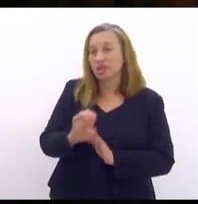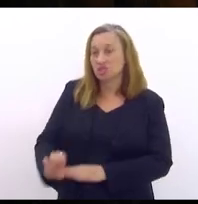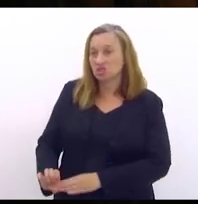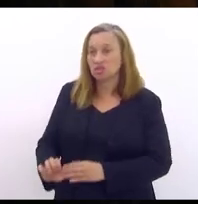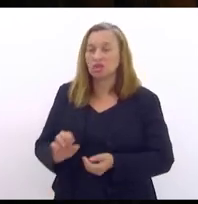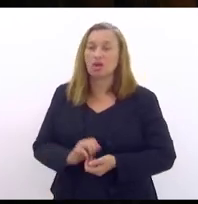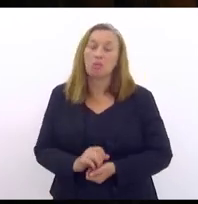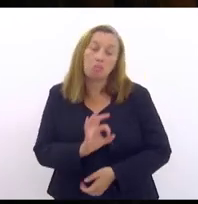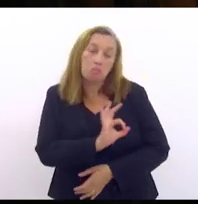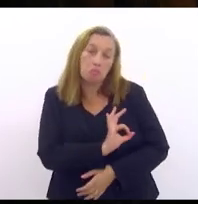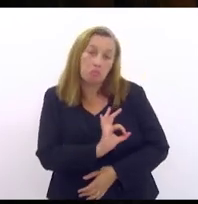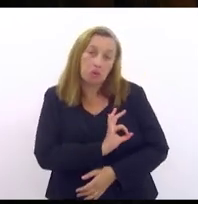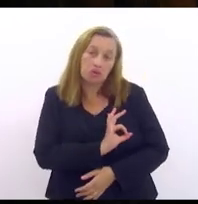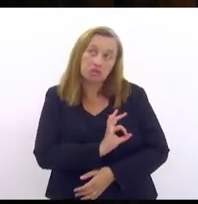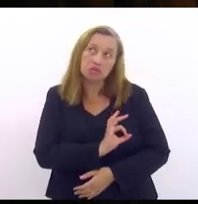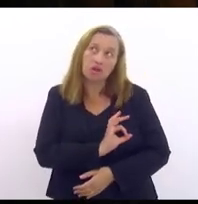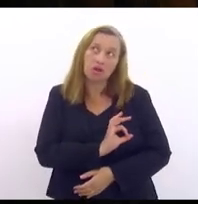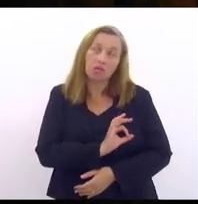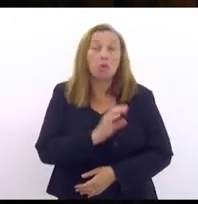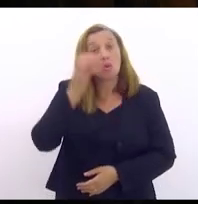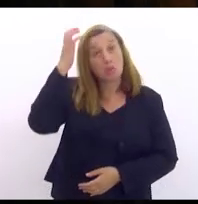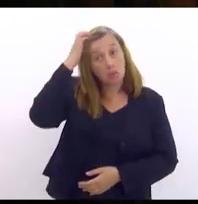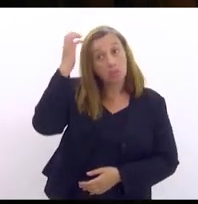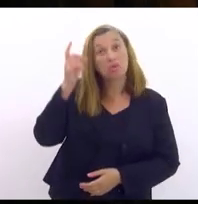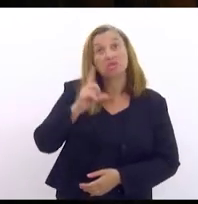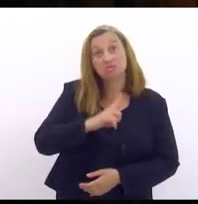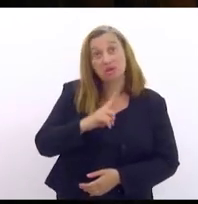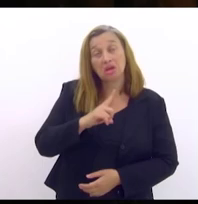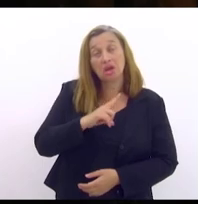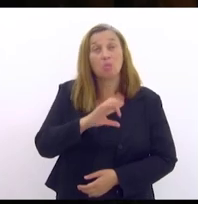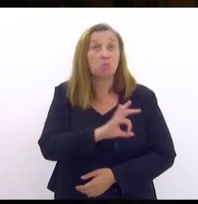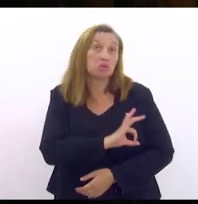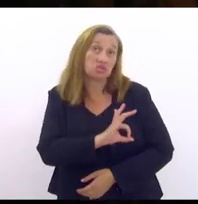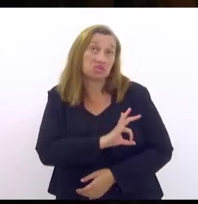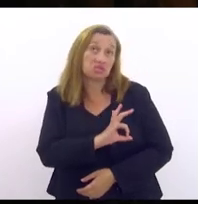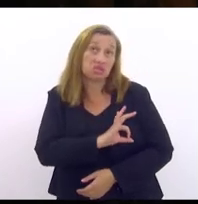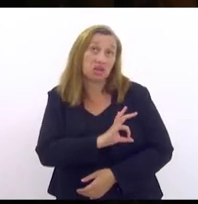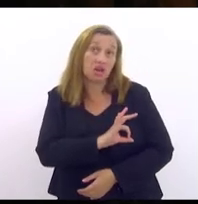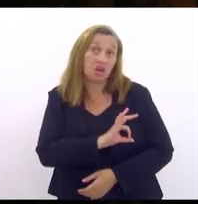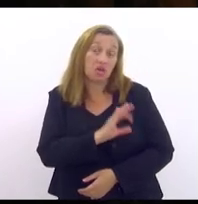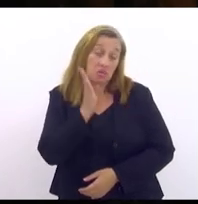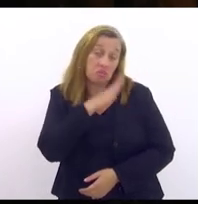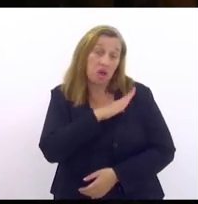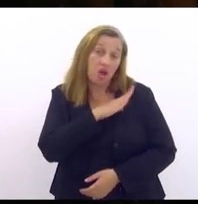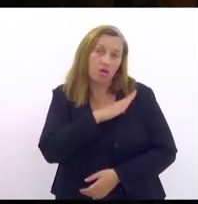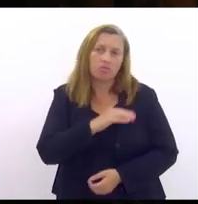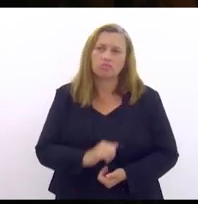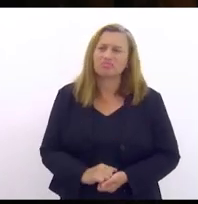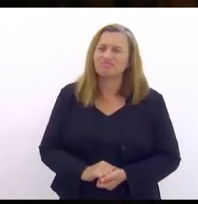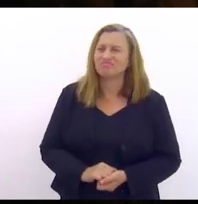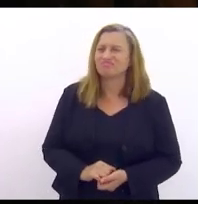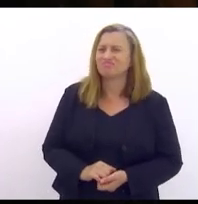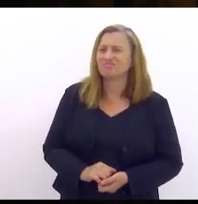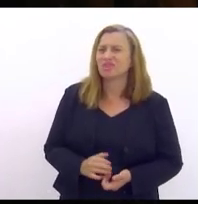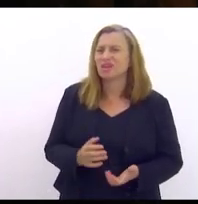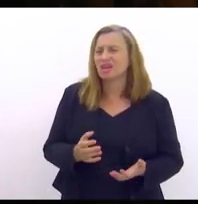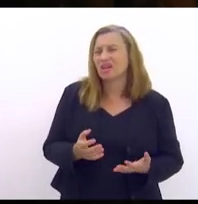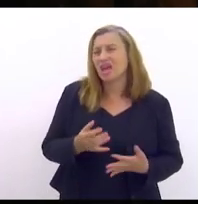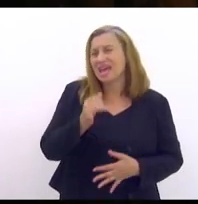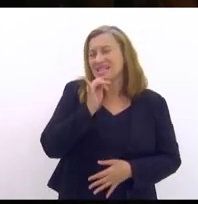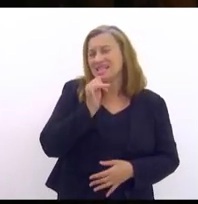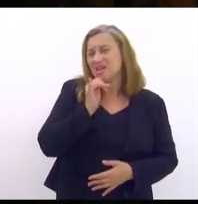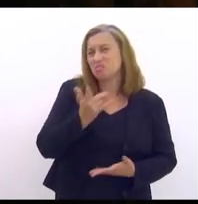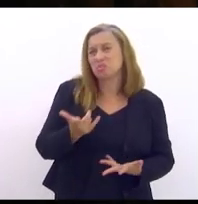o policial é o culpado, de que o policial é o vilão. Uma tentativa de, por